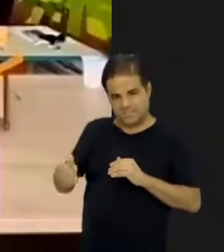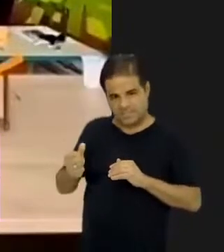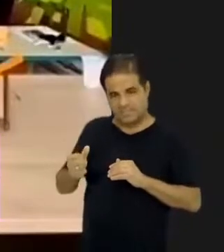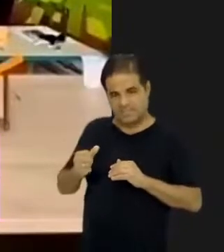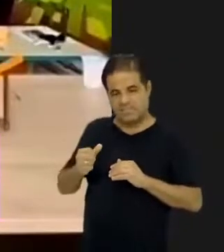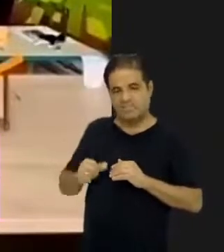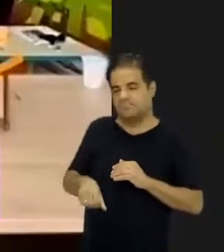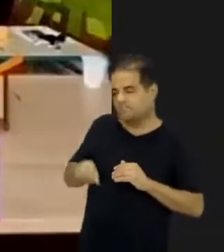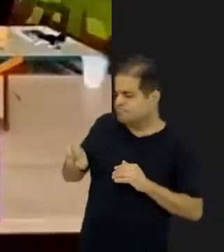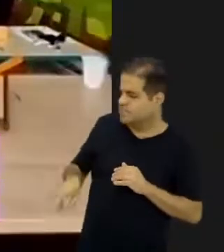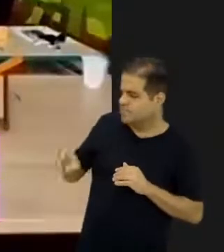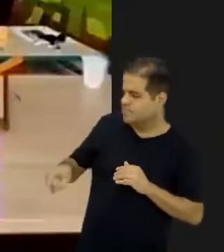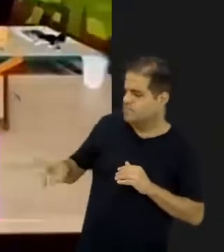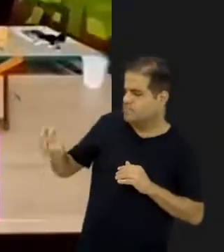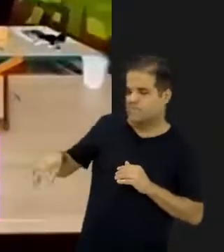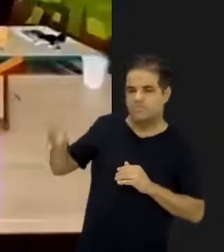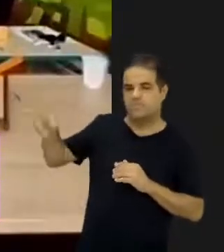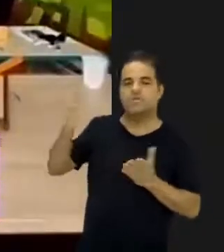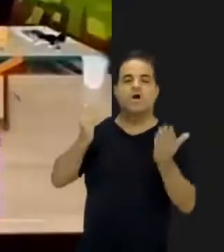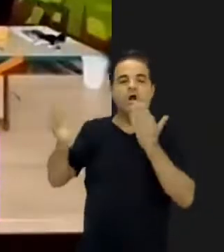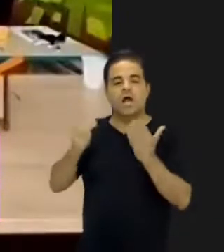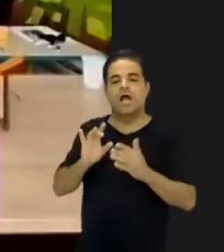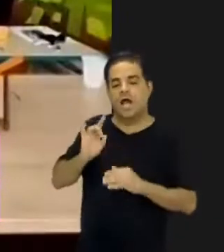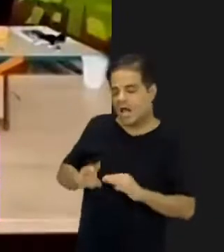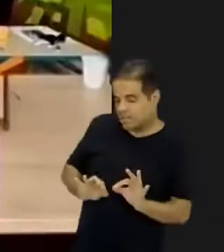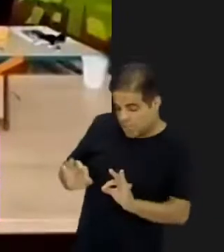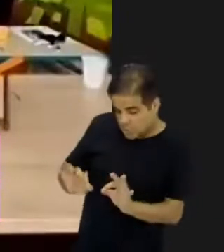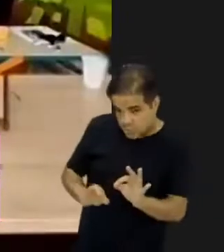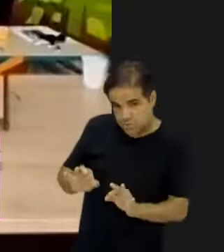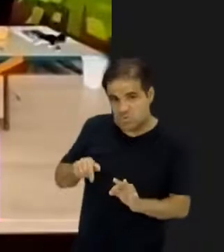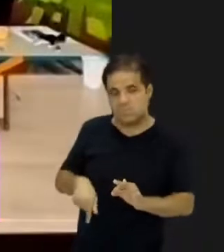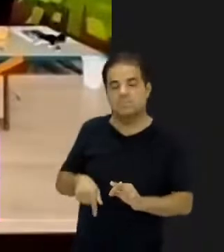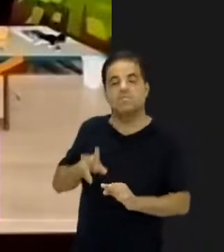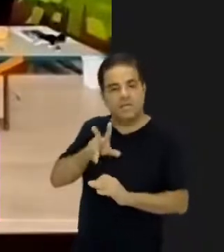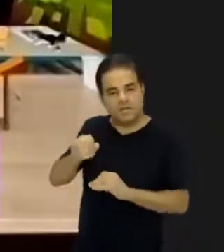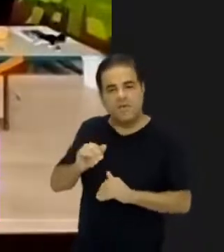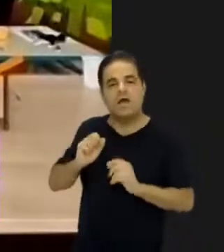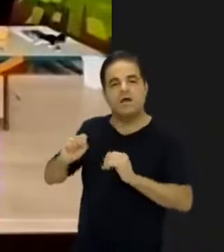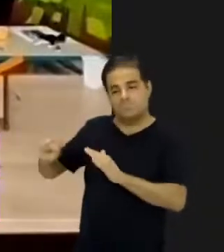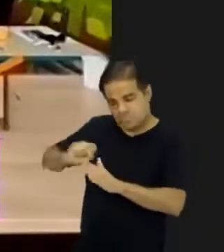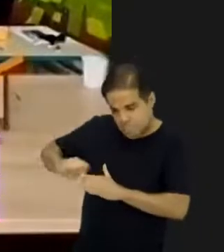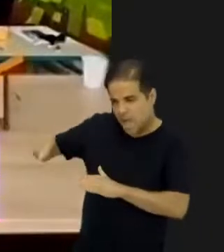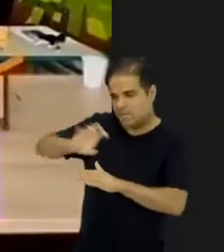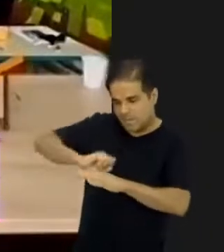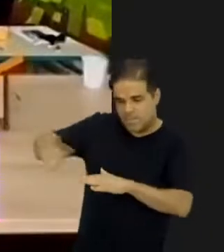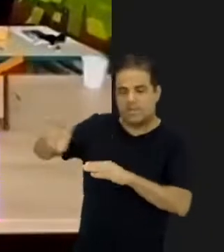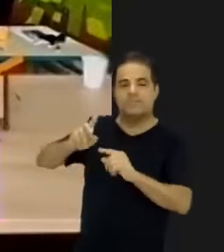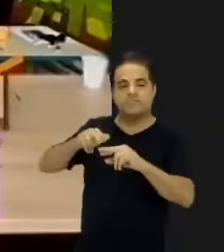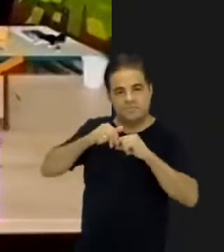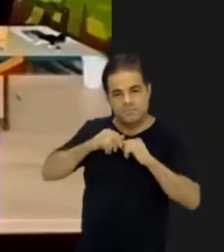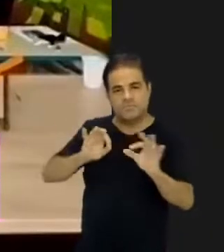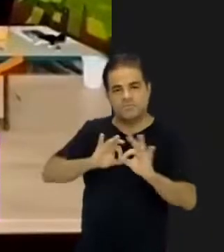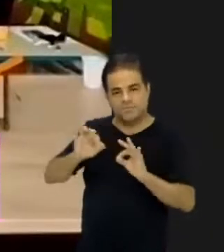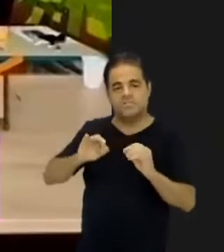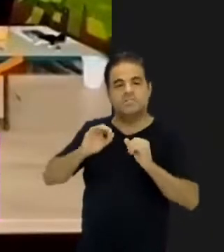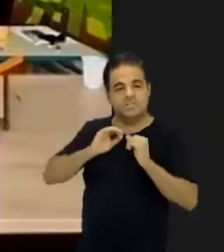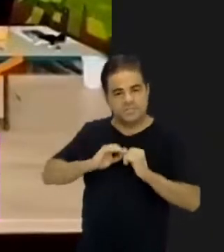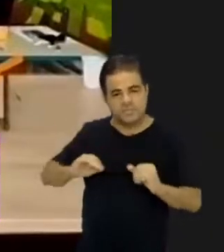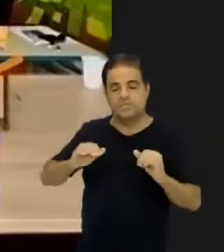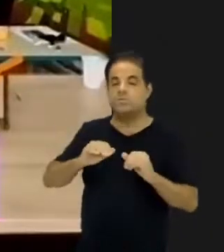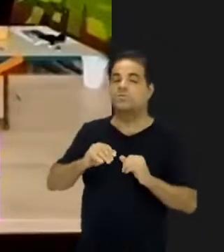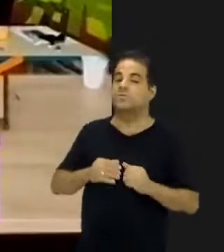256 degraus, né, comparado aqui. Cada ajuste que eu vou dando aqui, ele vai mandando. Por isso que você faz aquele ajuste fino. O